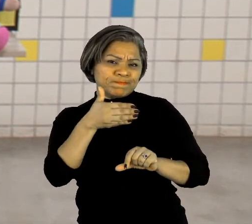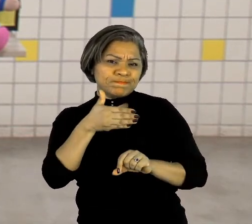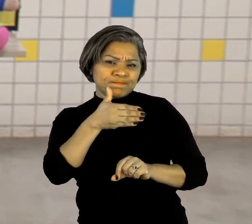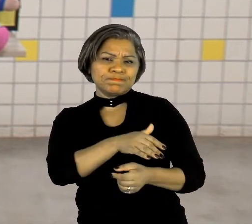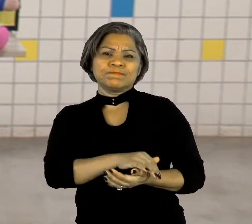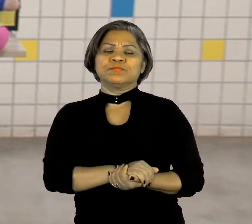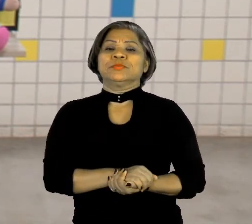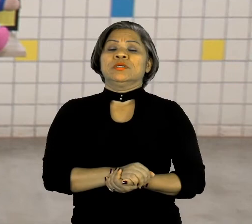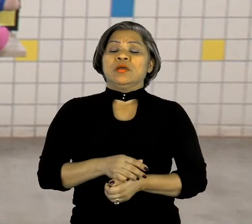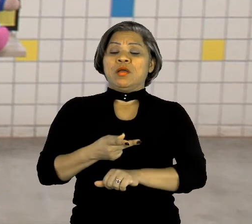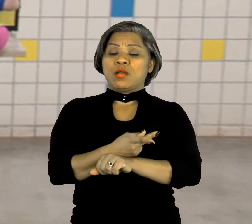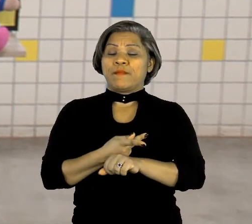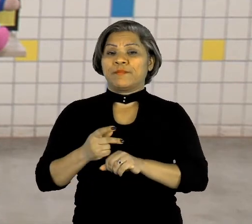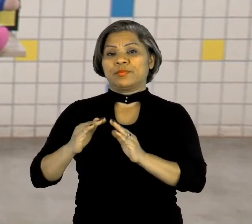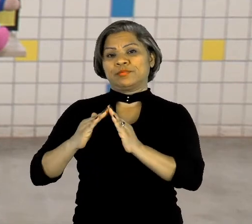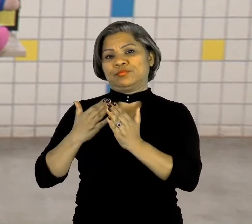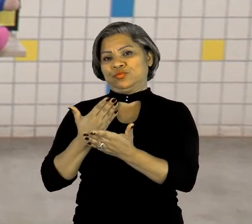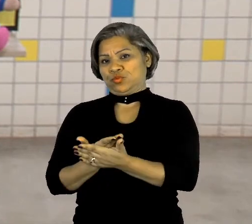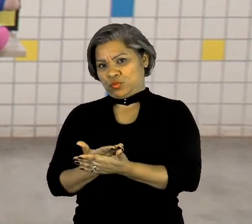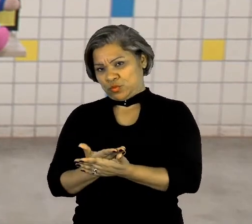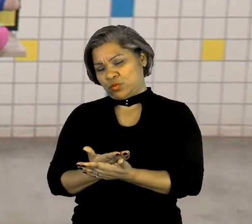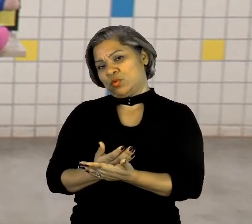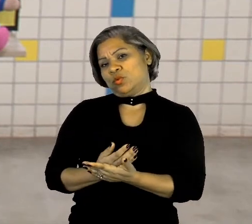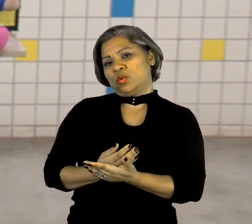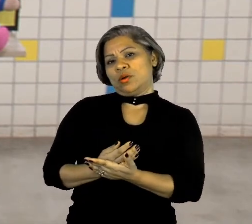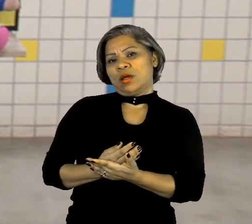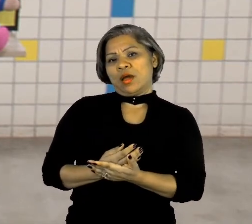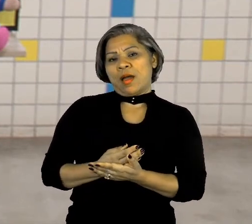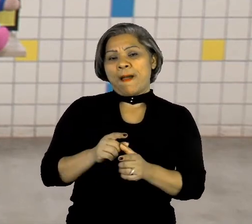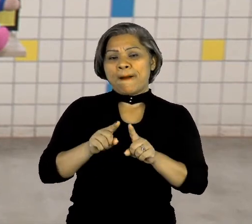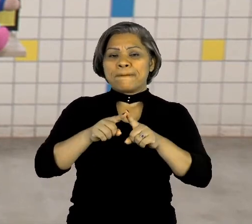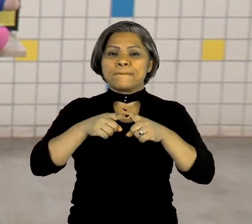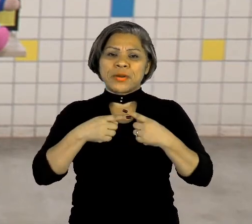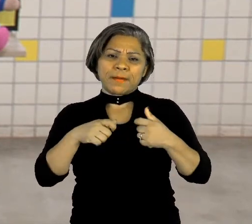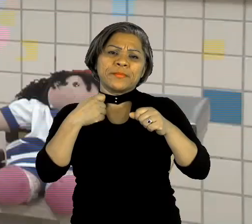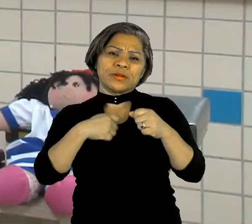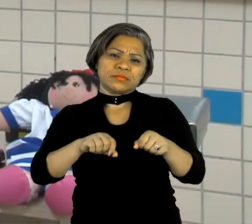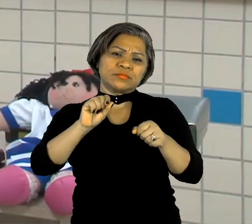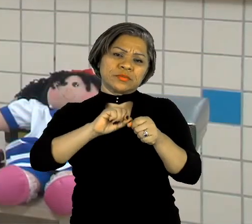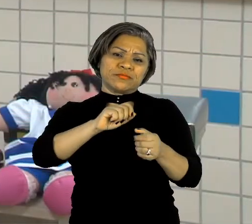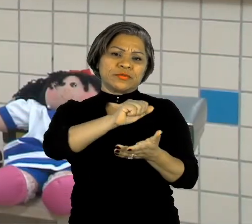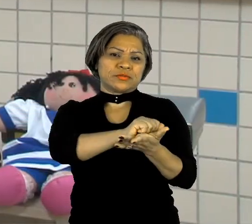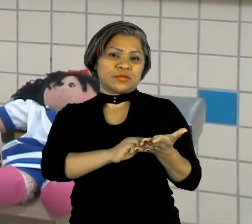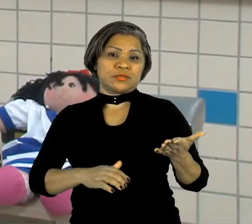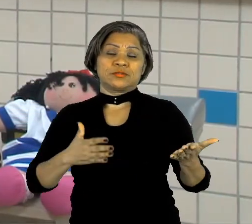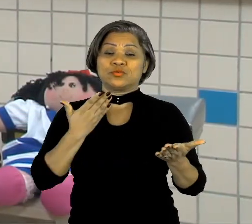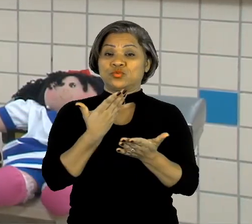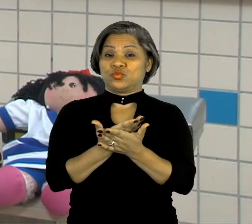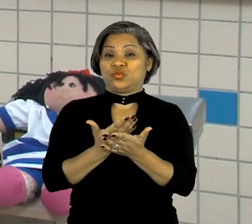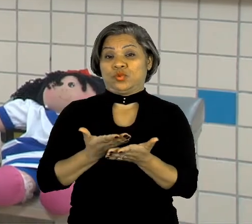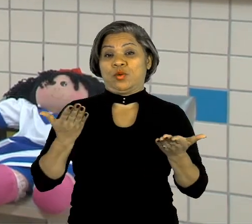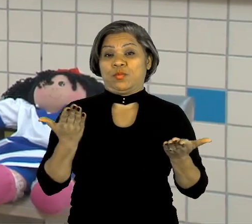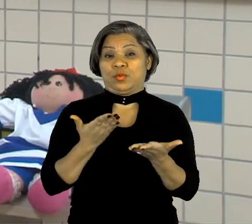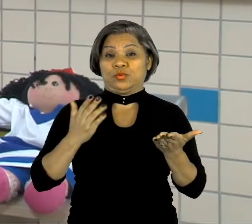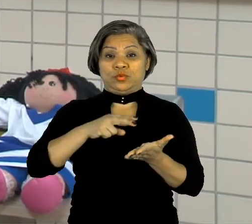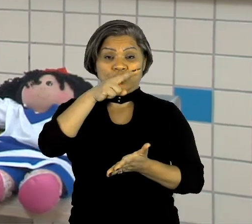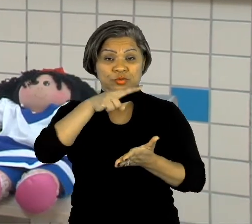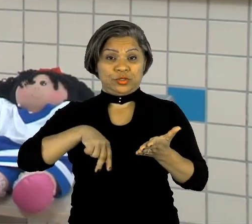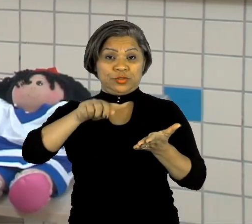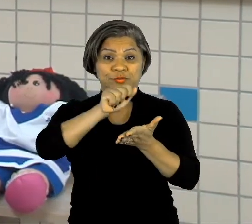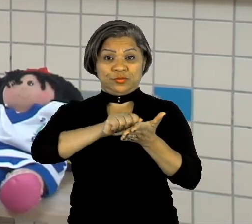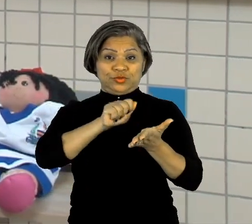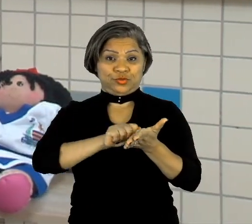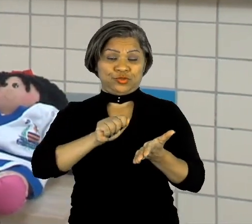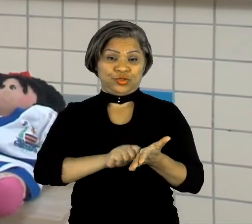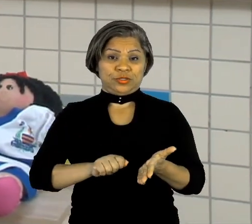procure suporte e não deixe de fazer as atividades. Estudamos hoje leitura e escrita e fique bem. Mas